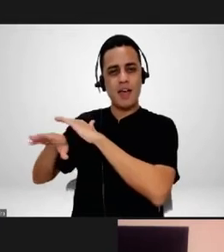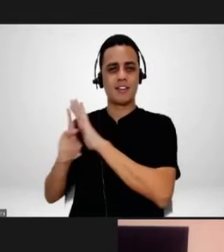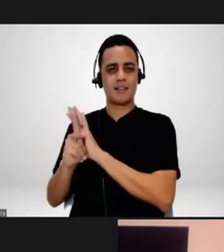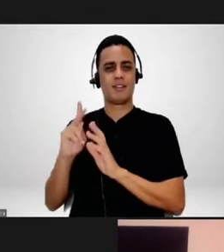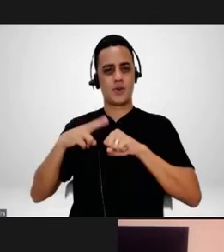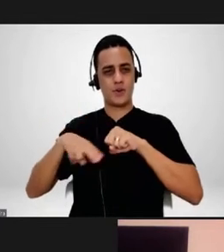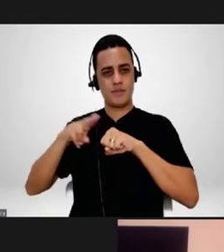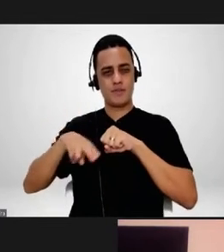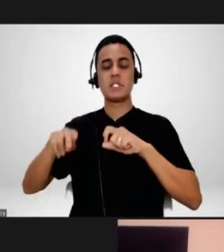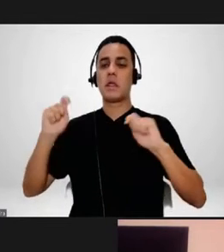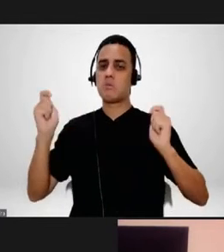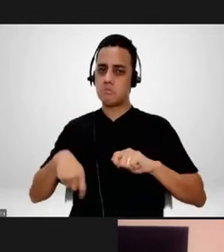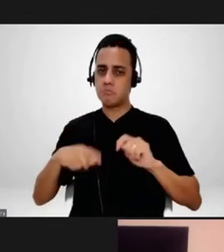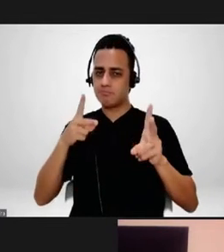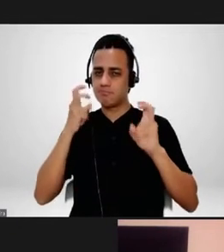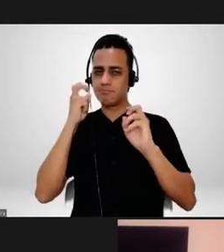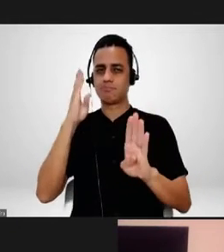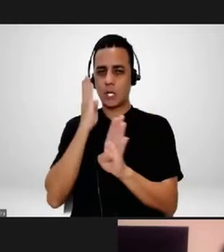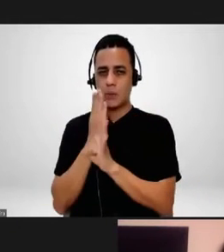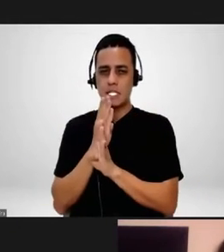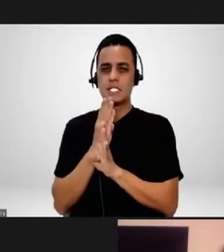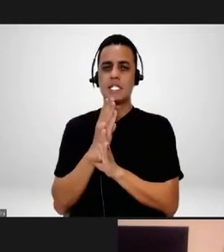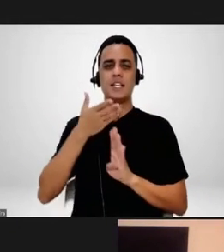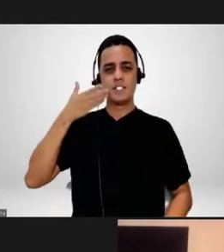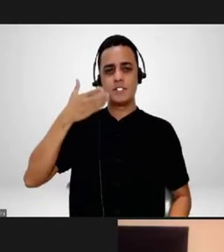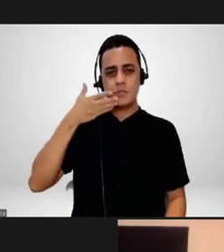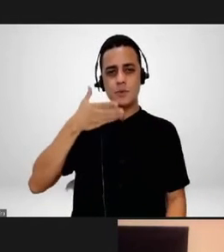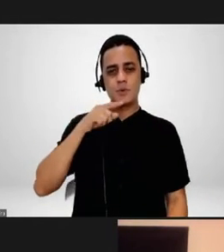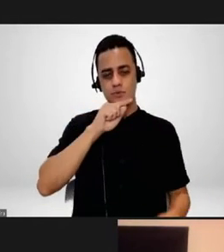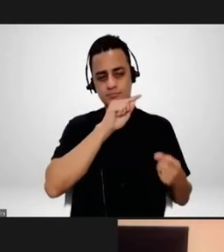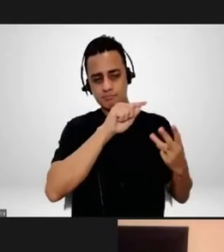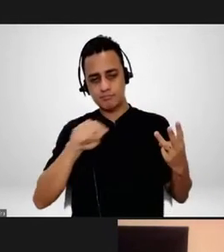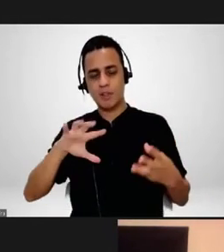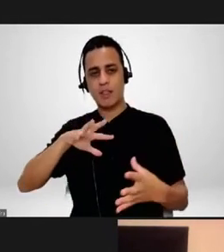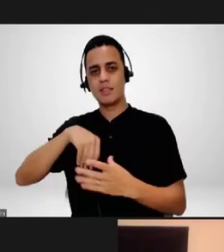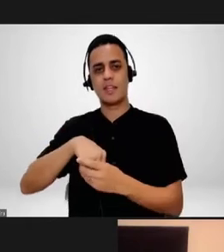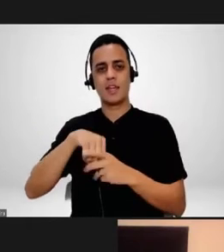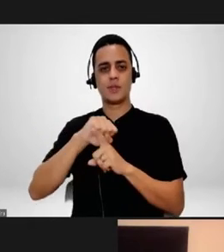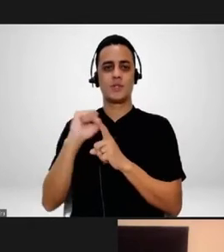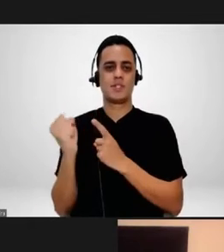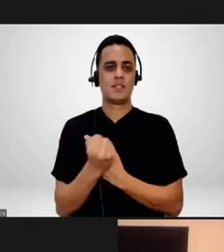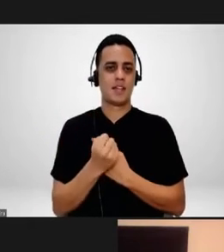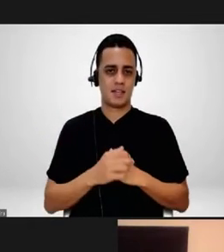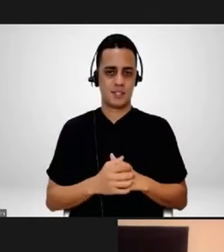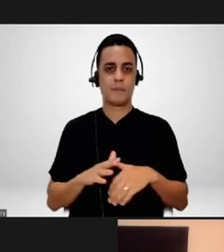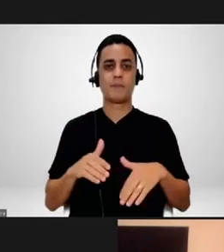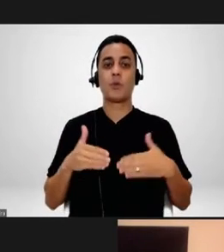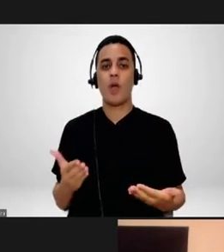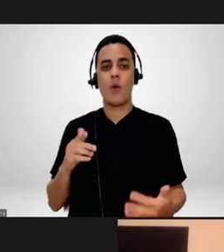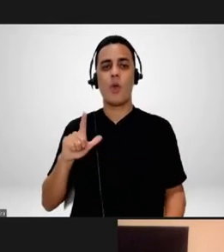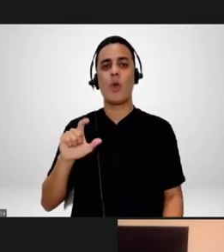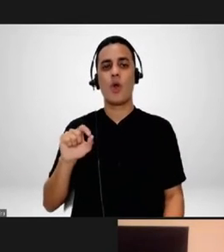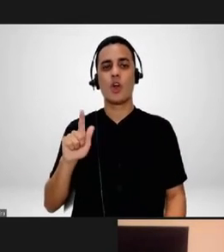mais os discursos que habitam e são reiterados na sociedade, as lógicas relacionadas